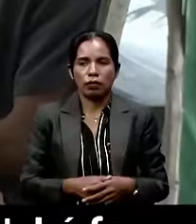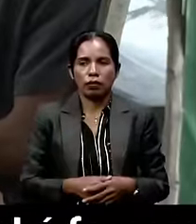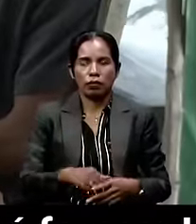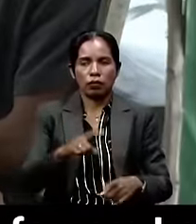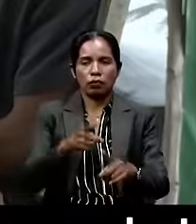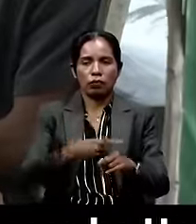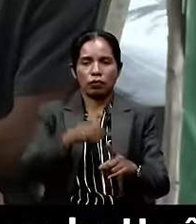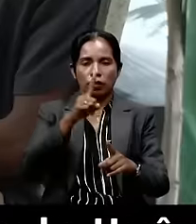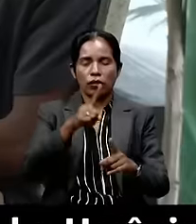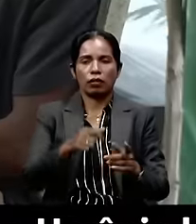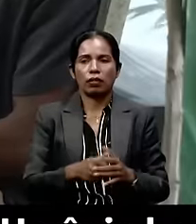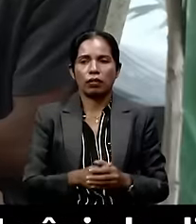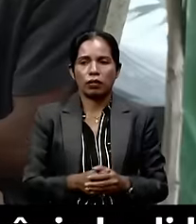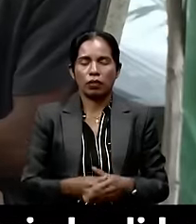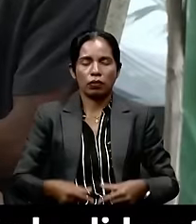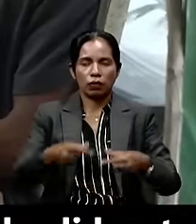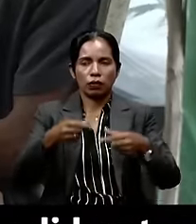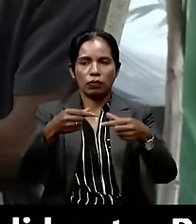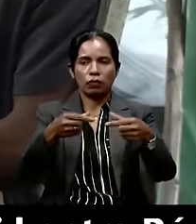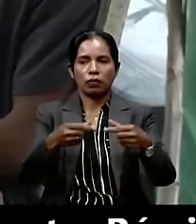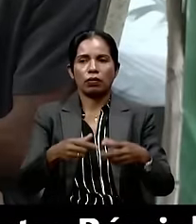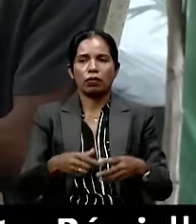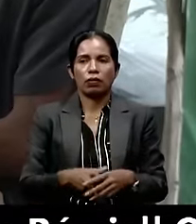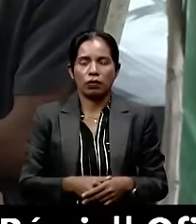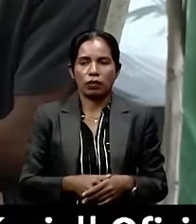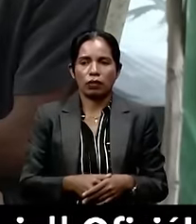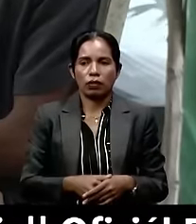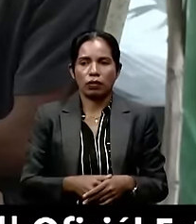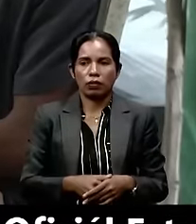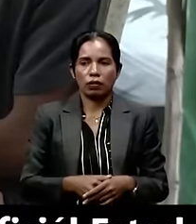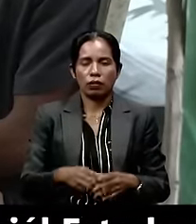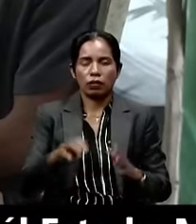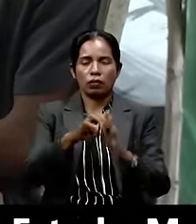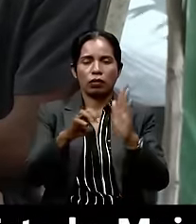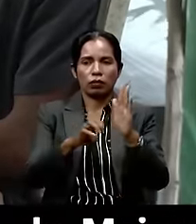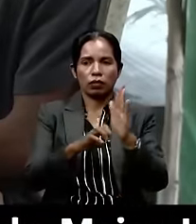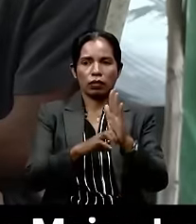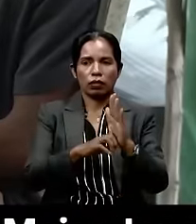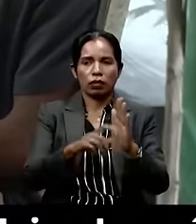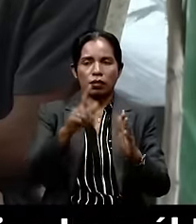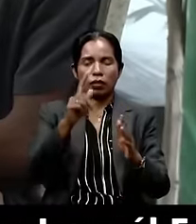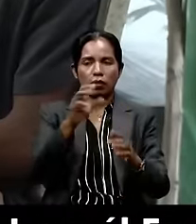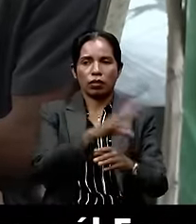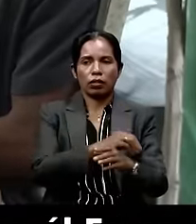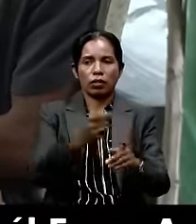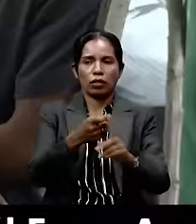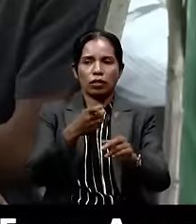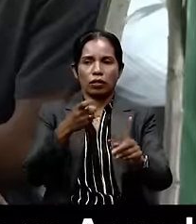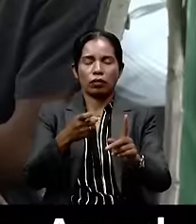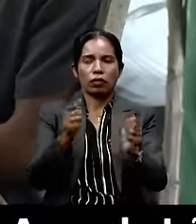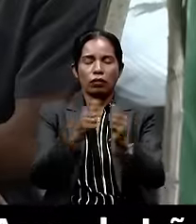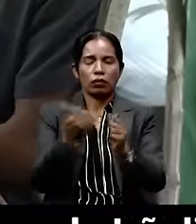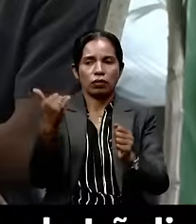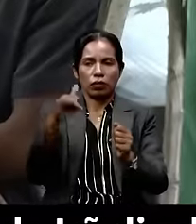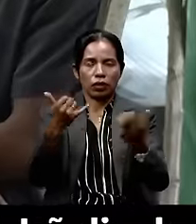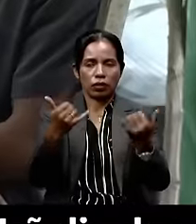kada fula estorba de estado teras por pedade usira agora